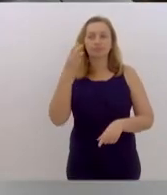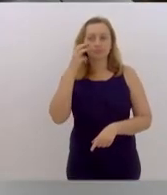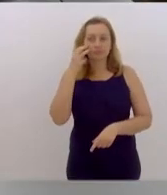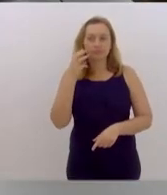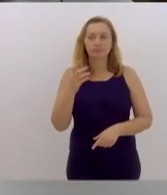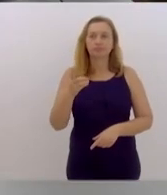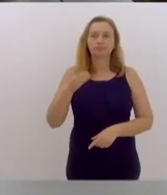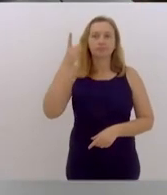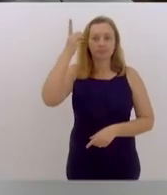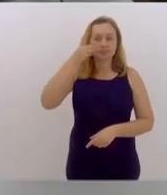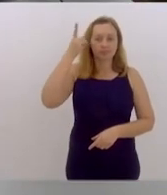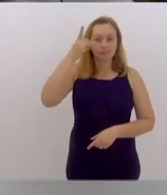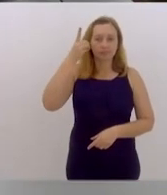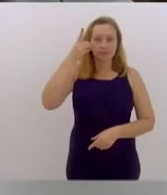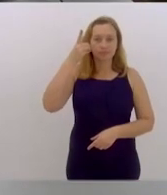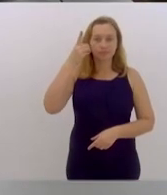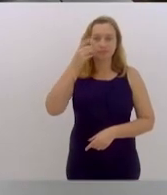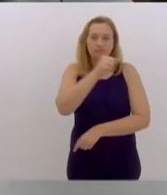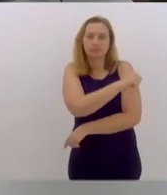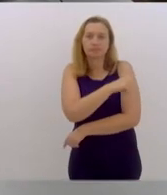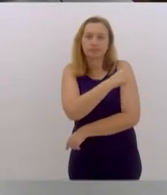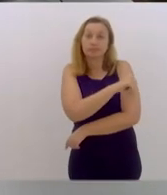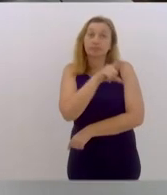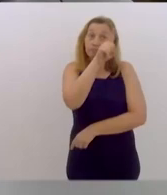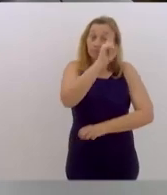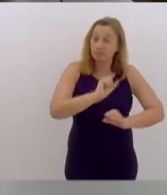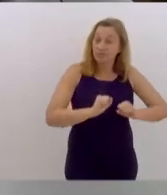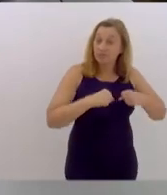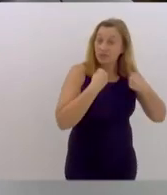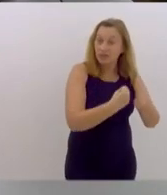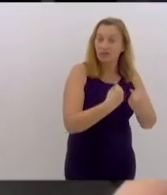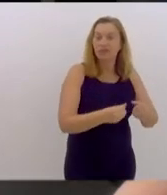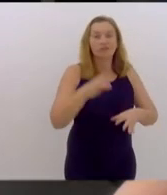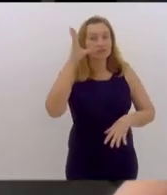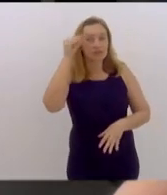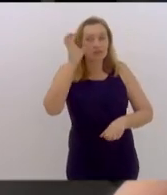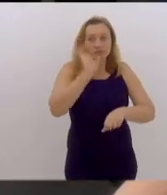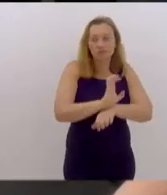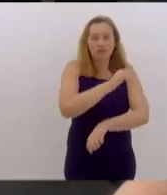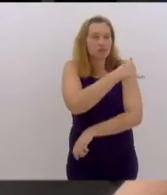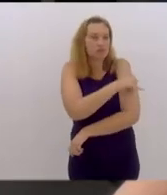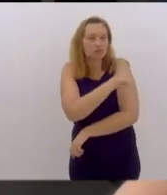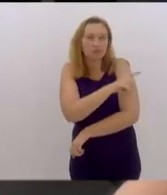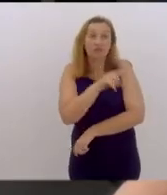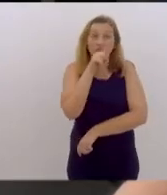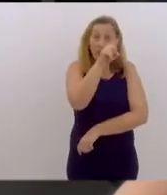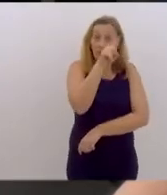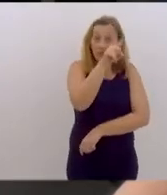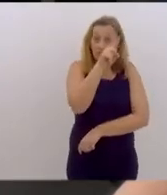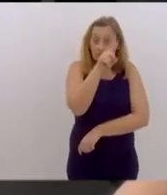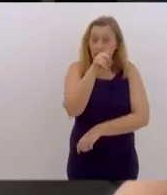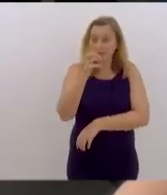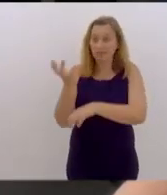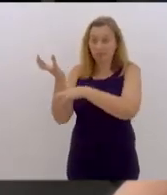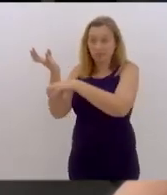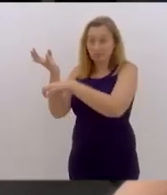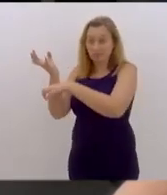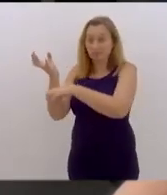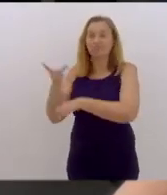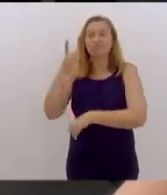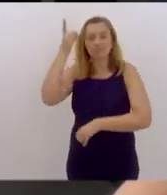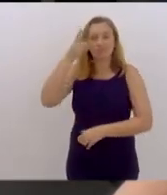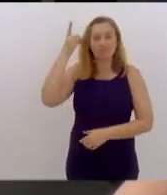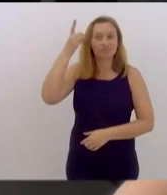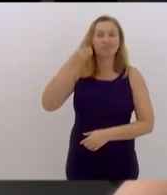waldeck a deputada Rejane estejam lá defendendo os interesses do Estado do Rio de Janeiro lá no planalto central e que o